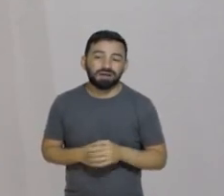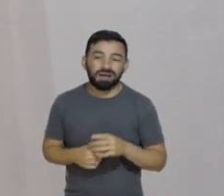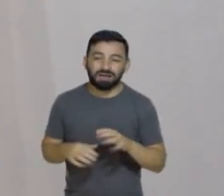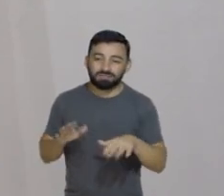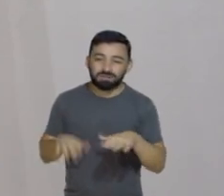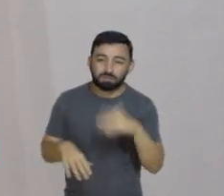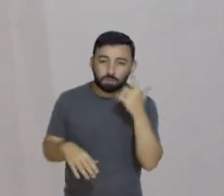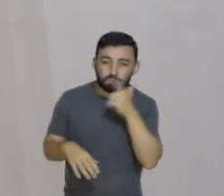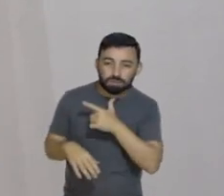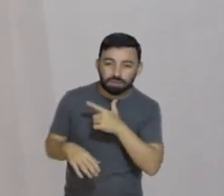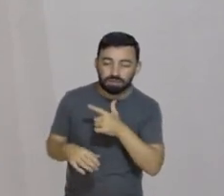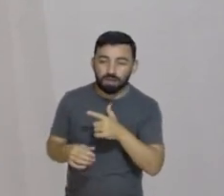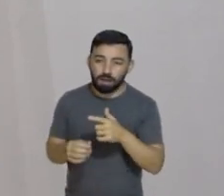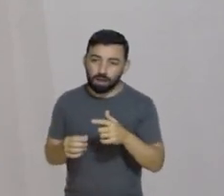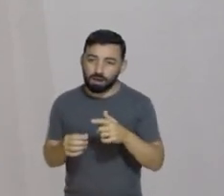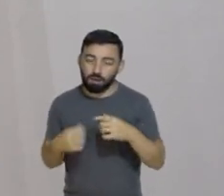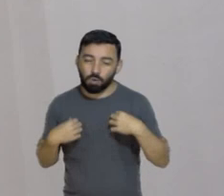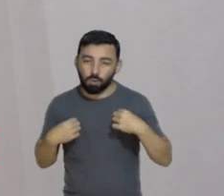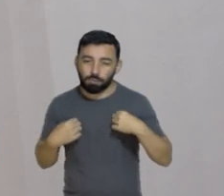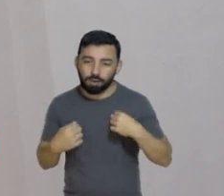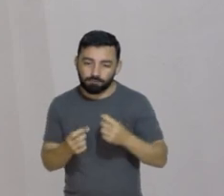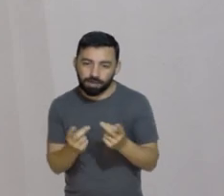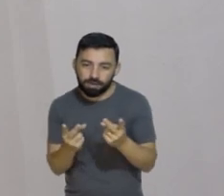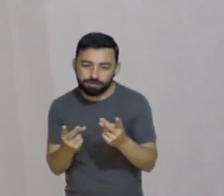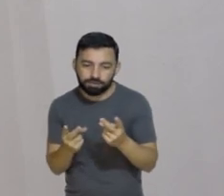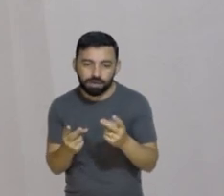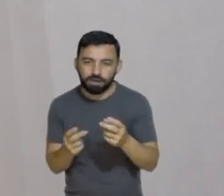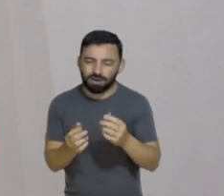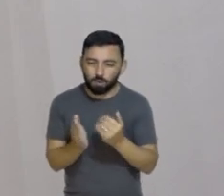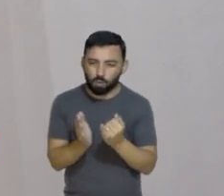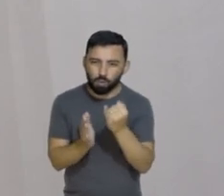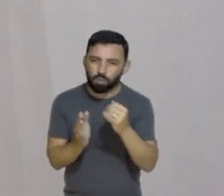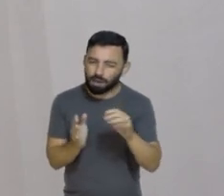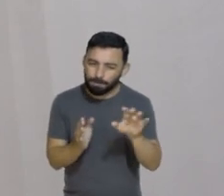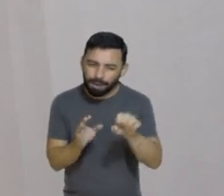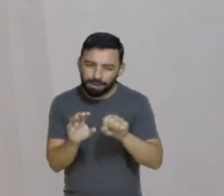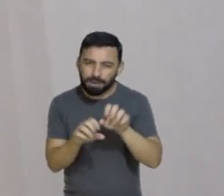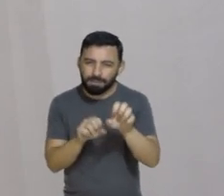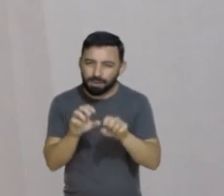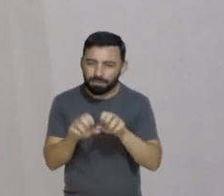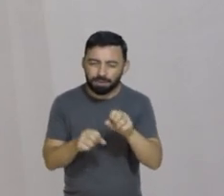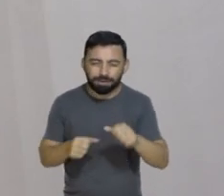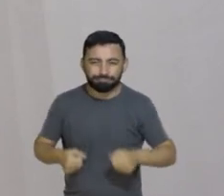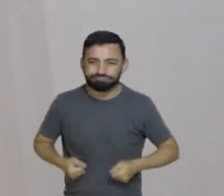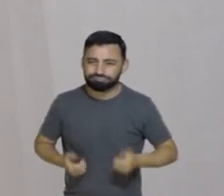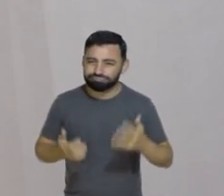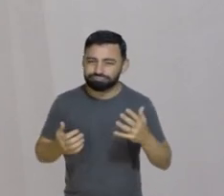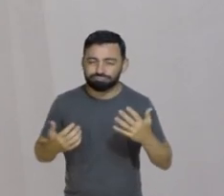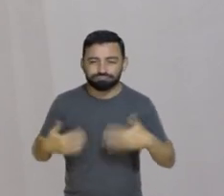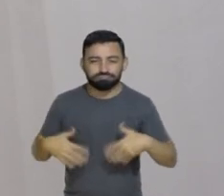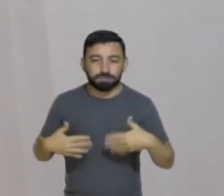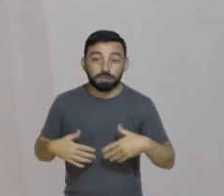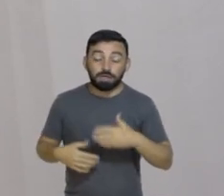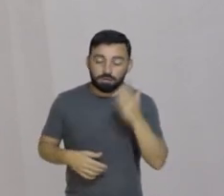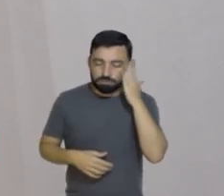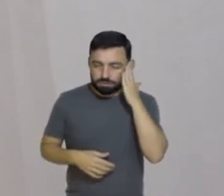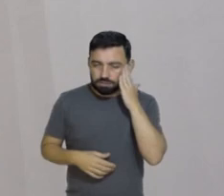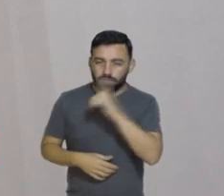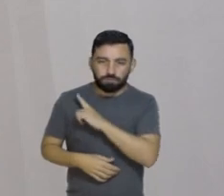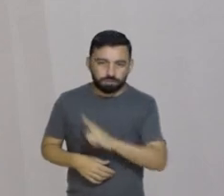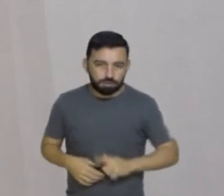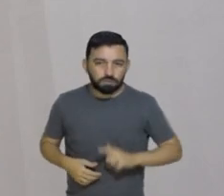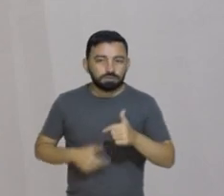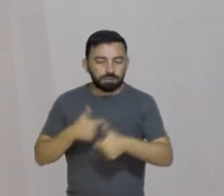de uma roupa, tira de um tênis. Então a gente precisa ter esse respaldo. Eu sei que o governador está fazendo um trabalho importante